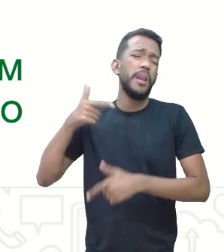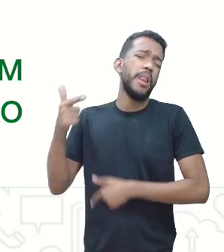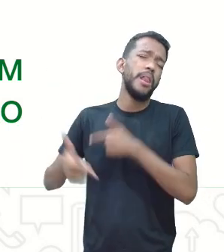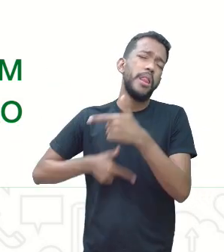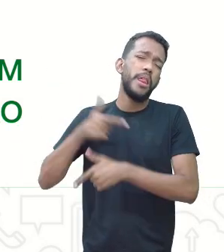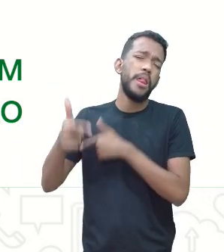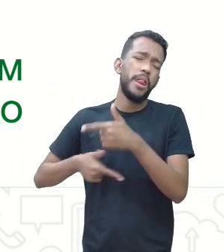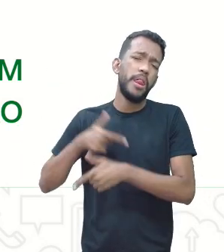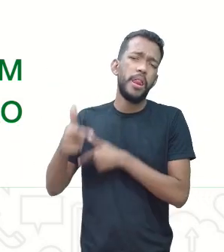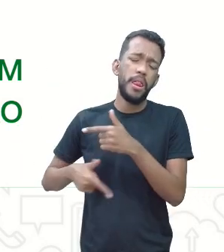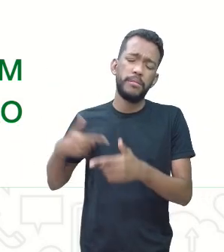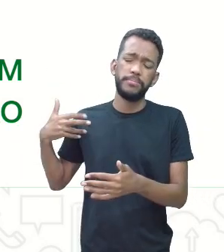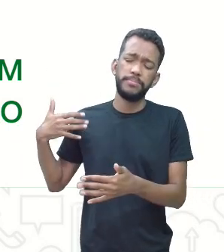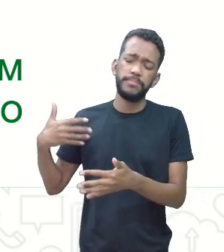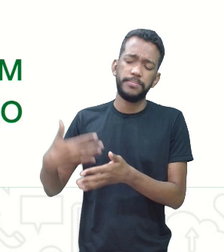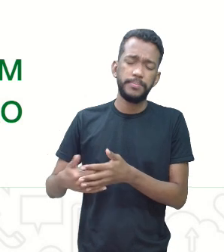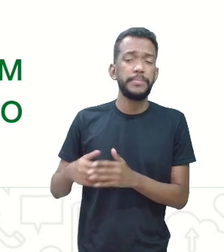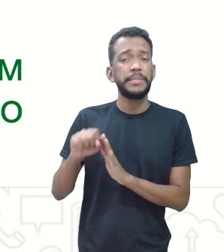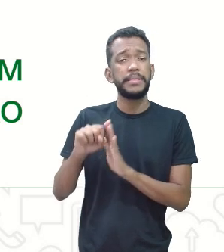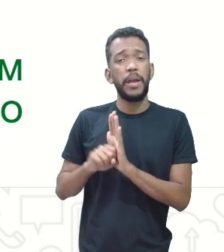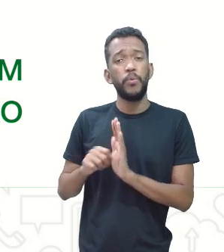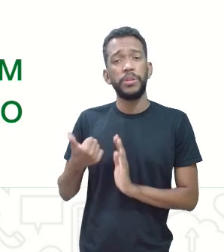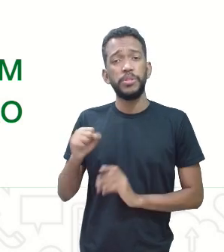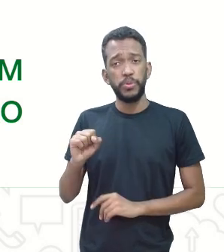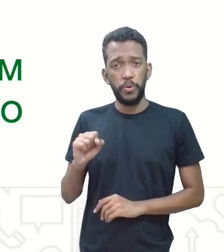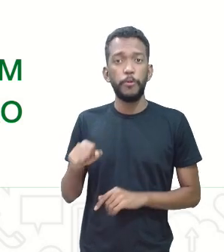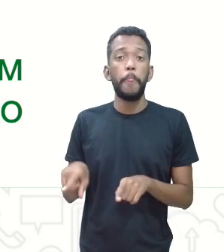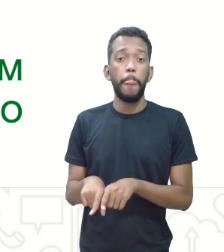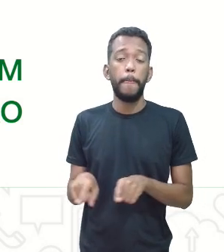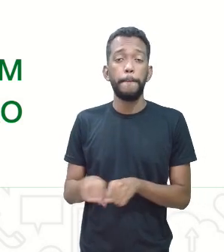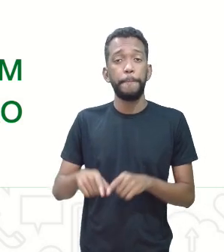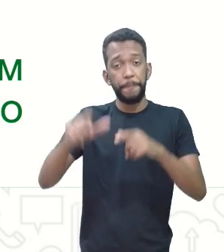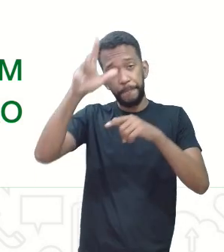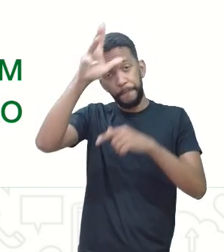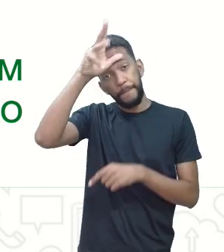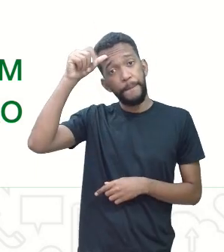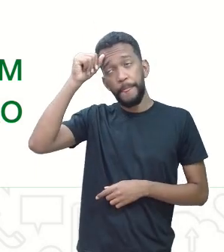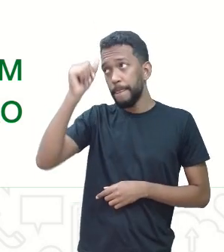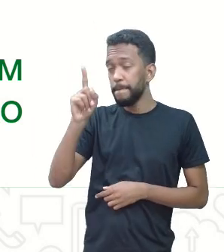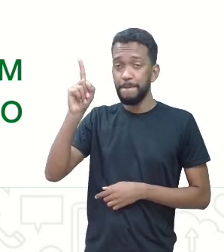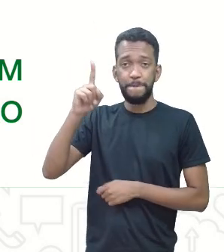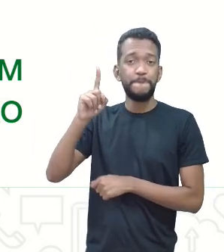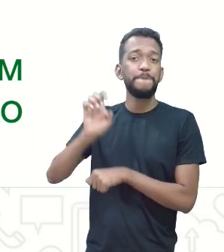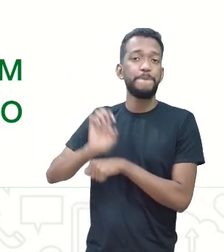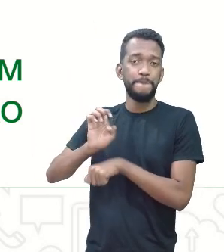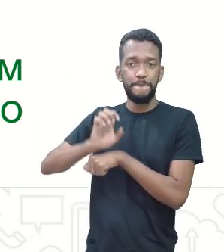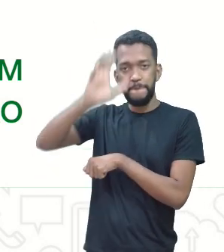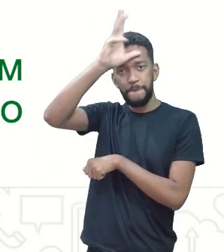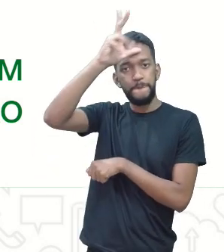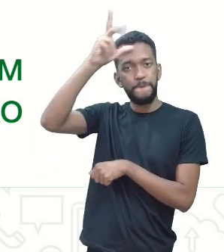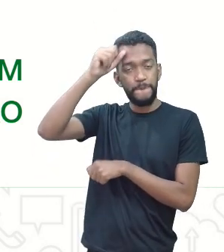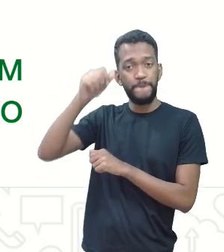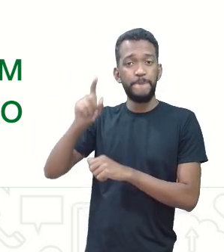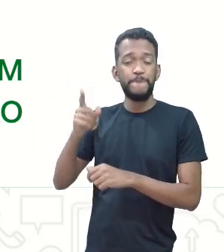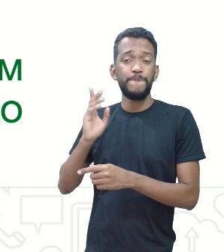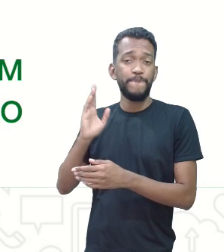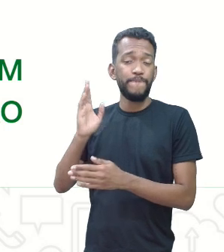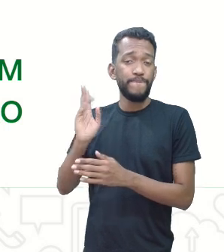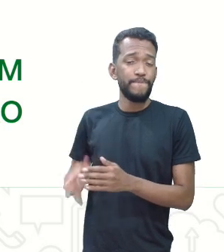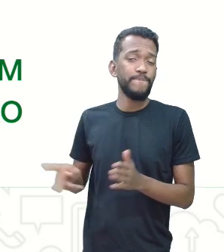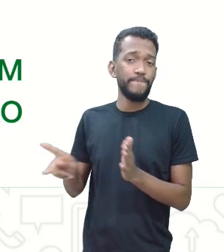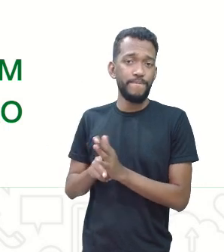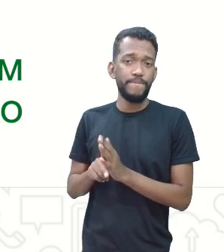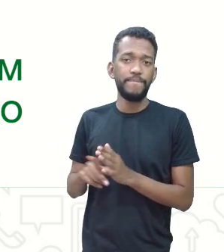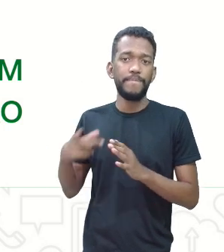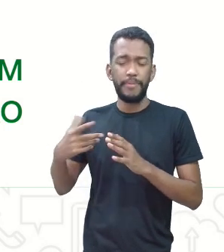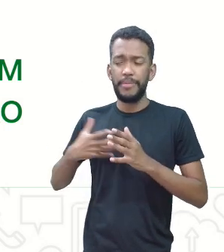finzinho do século XVIII, e na região da Amazônia, onde a mão de obra escrava indígena